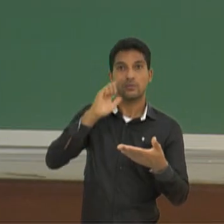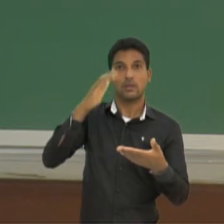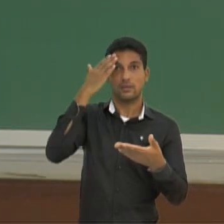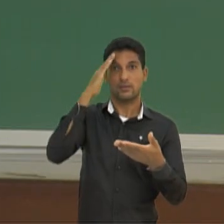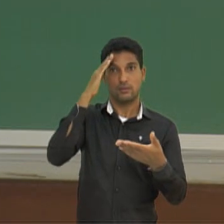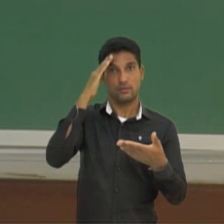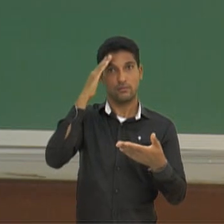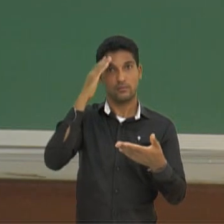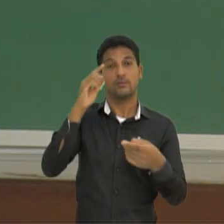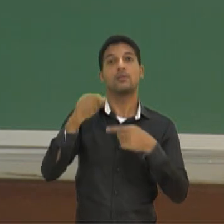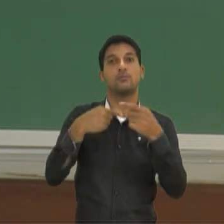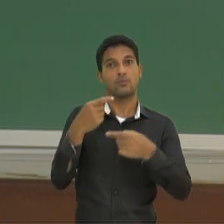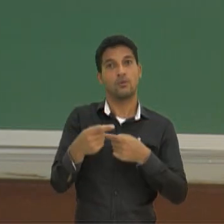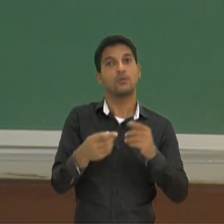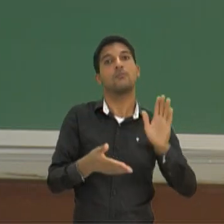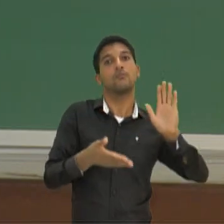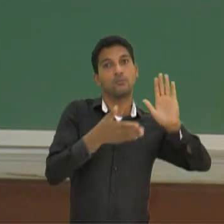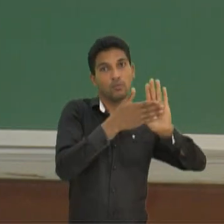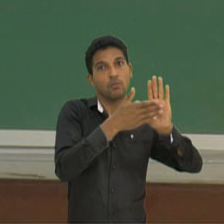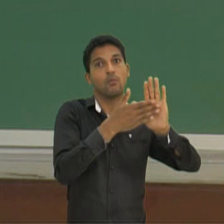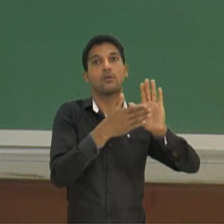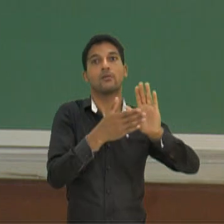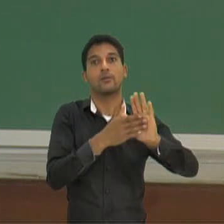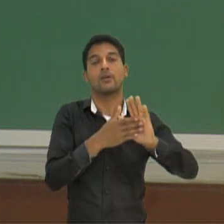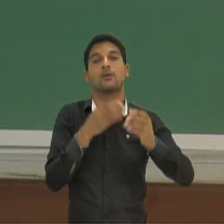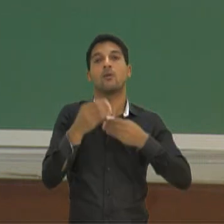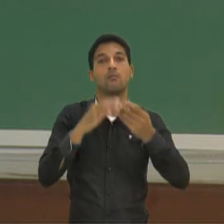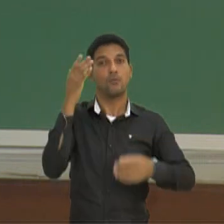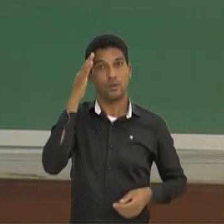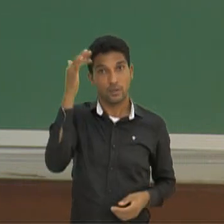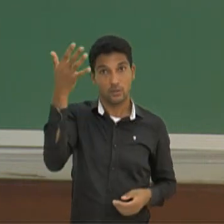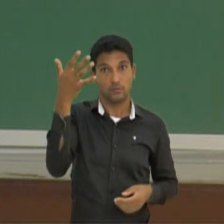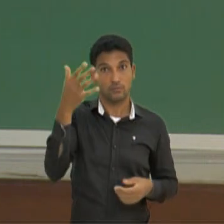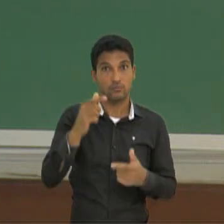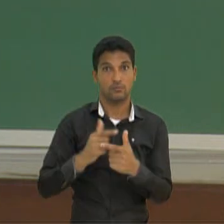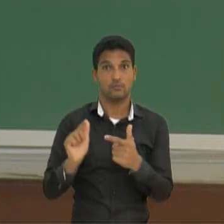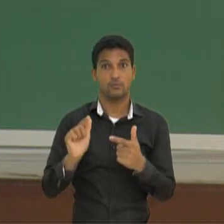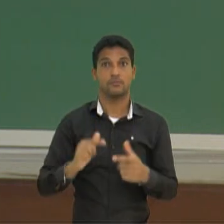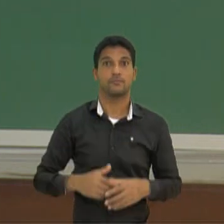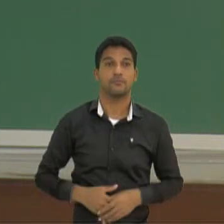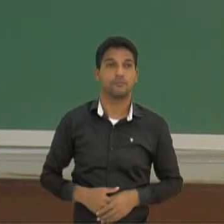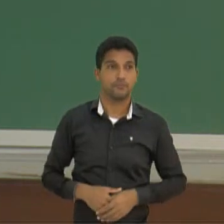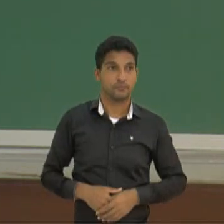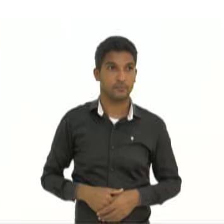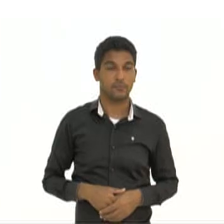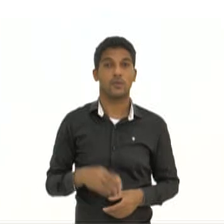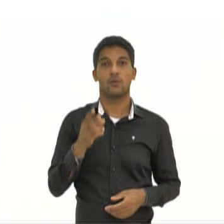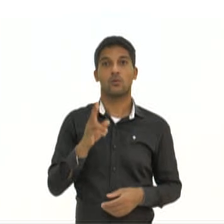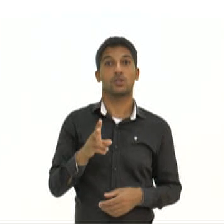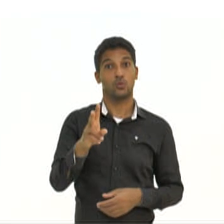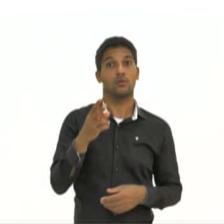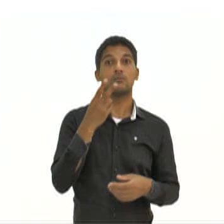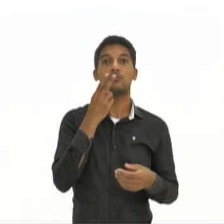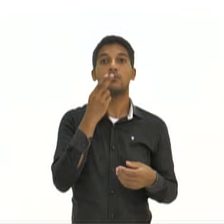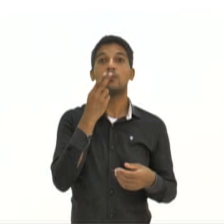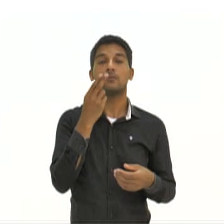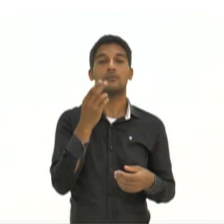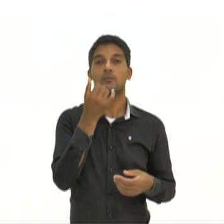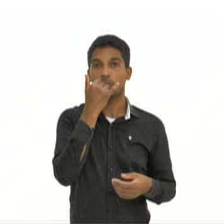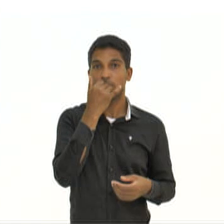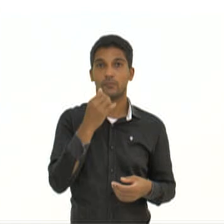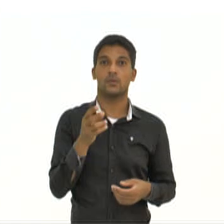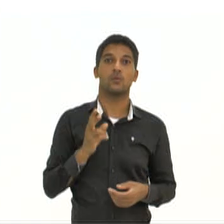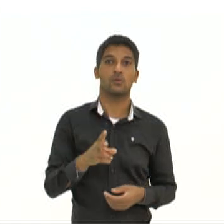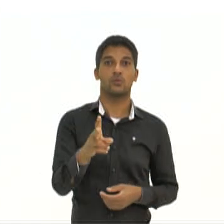solução, certo? Aqui, continuando aqui então o teor dessa carta. Ocorre que a entrega do mesmo estava prevista para o